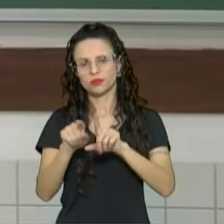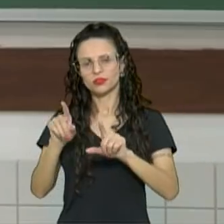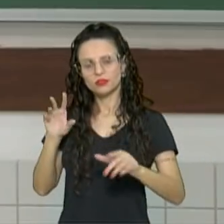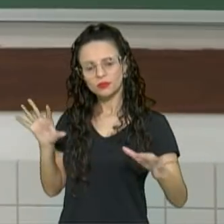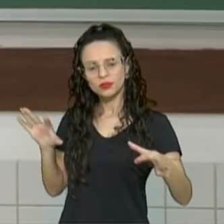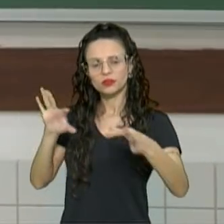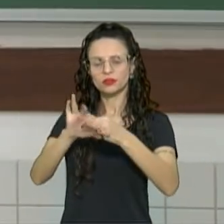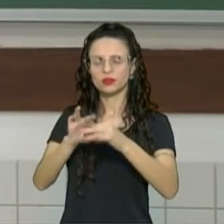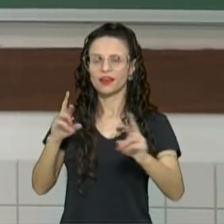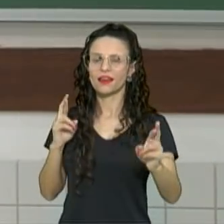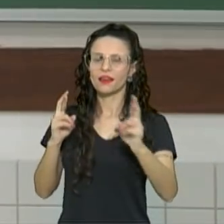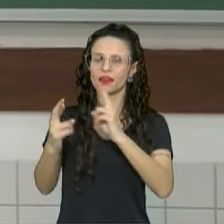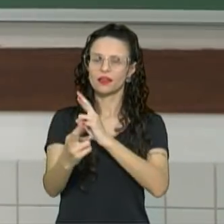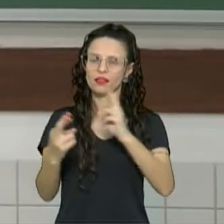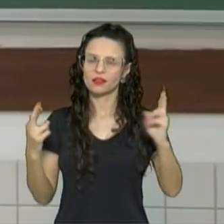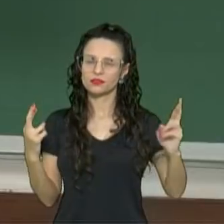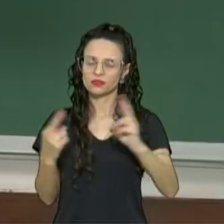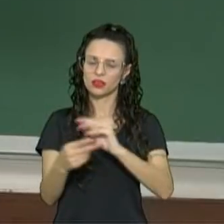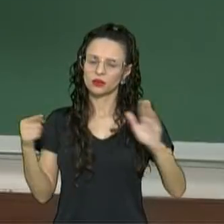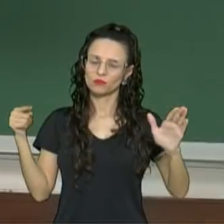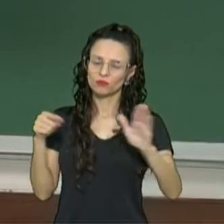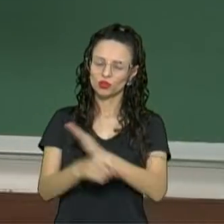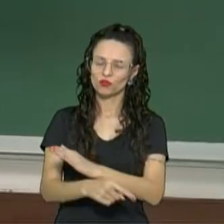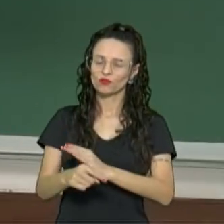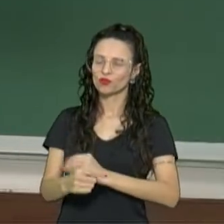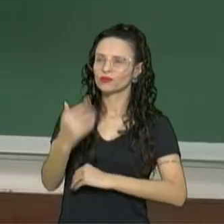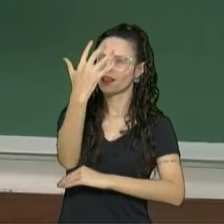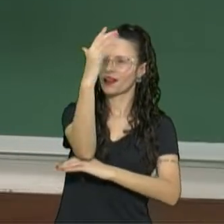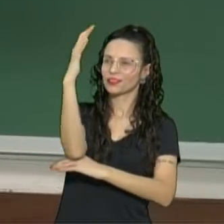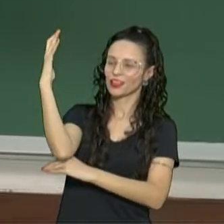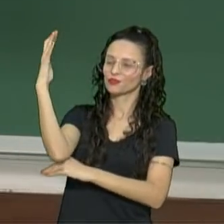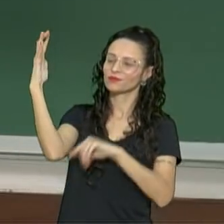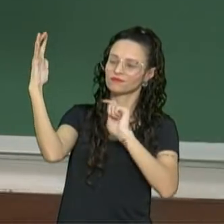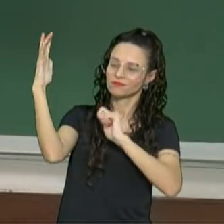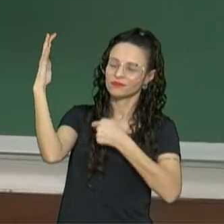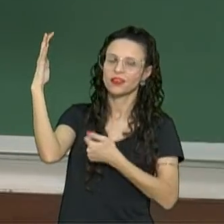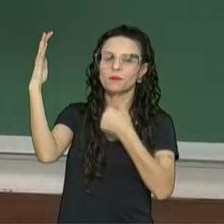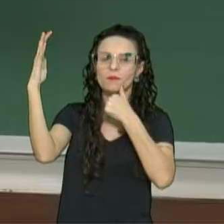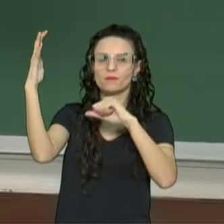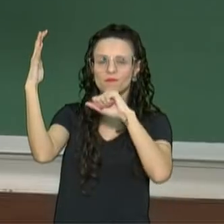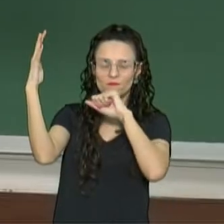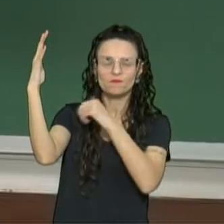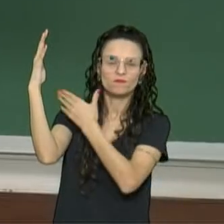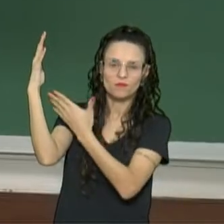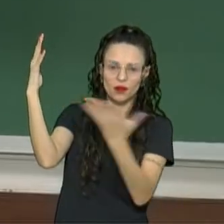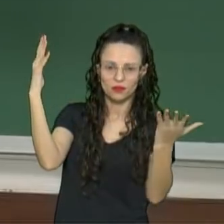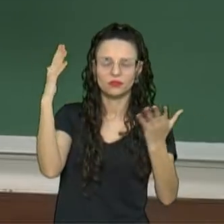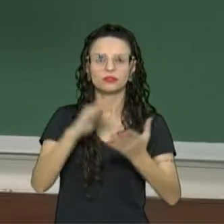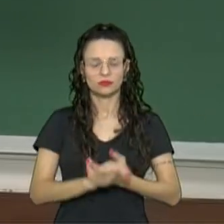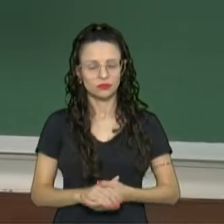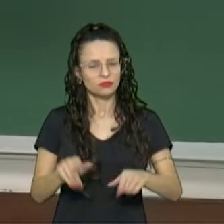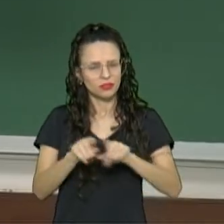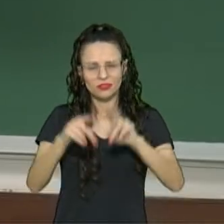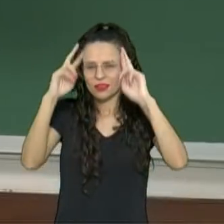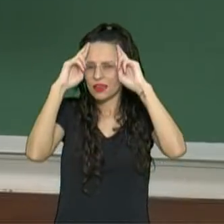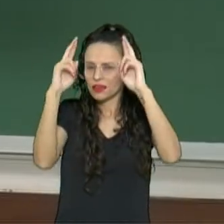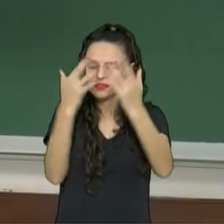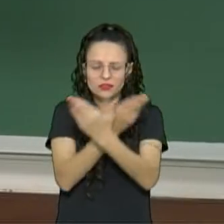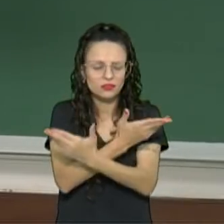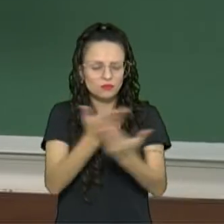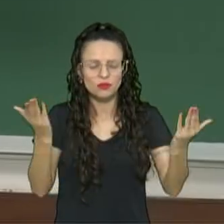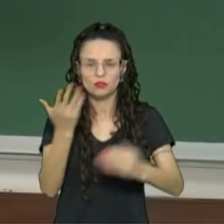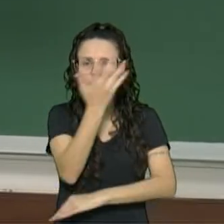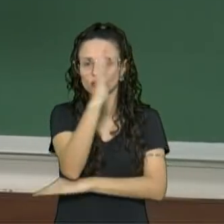relação profunda com a mãe natureza, né? E com esse respeito que eles têm com a natureza. Lembrando também